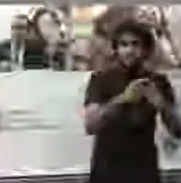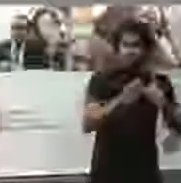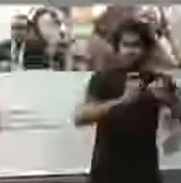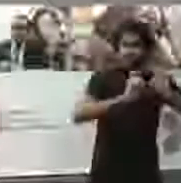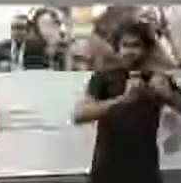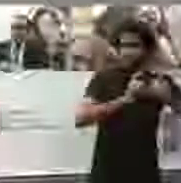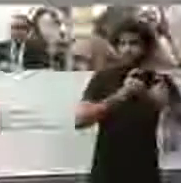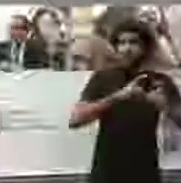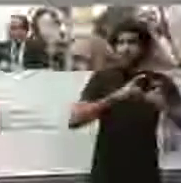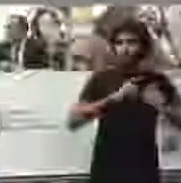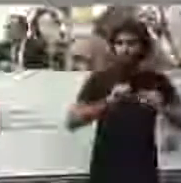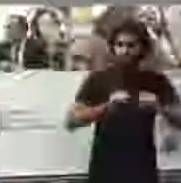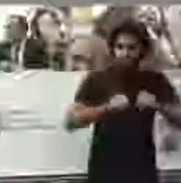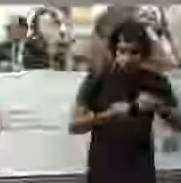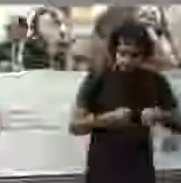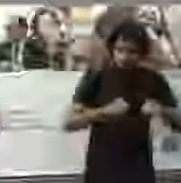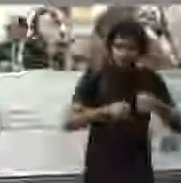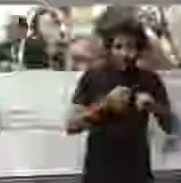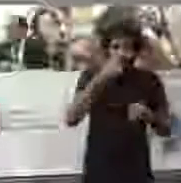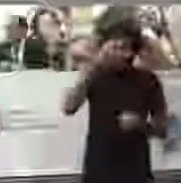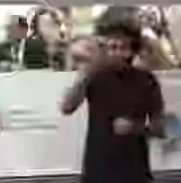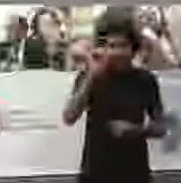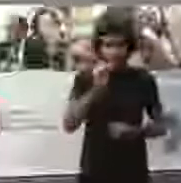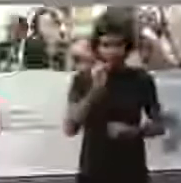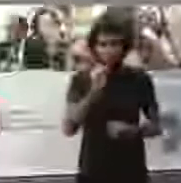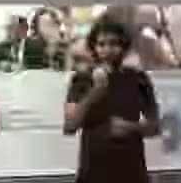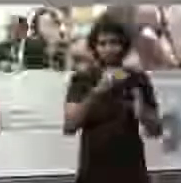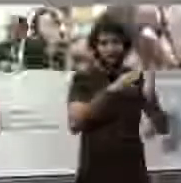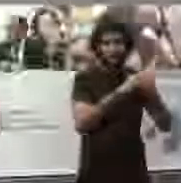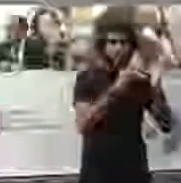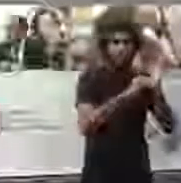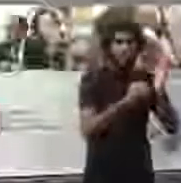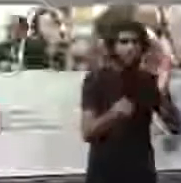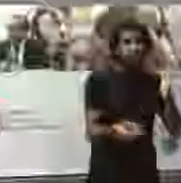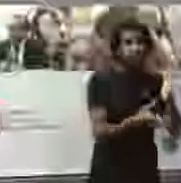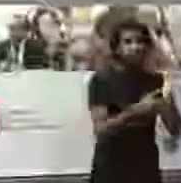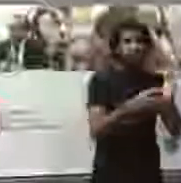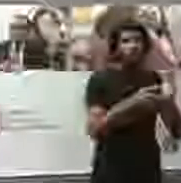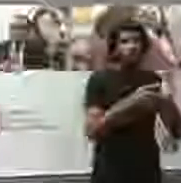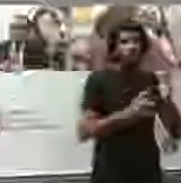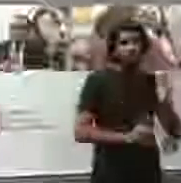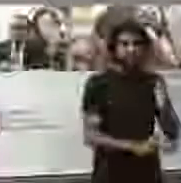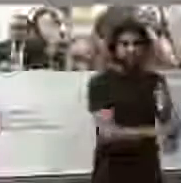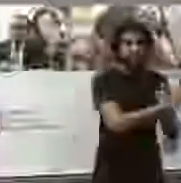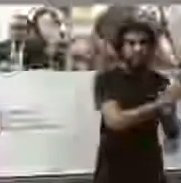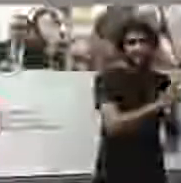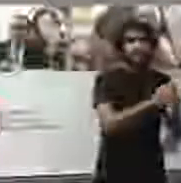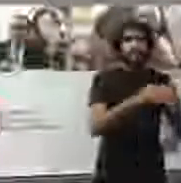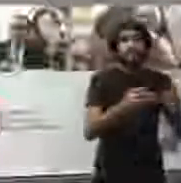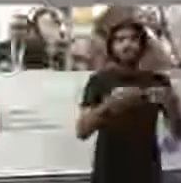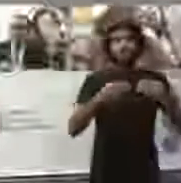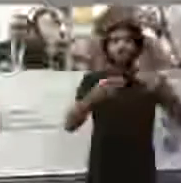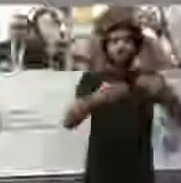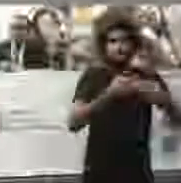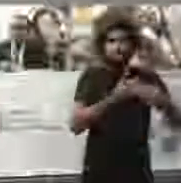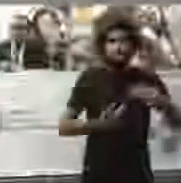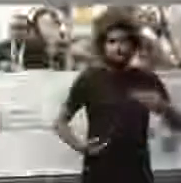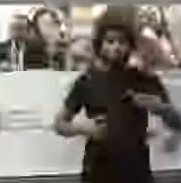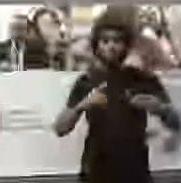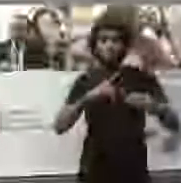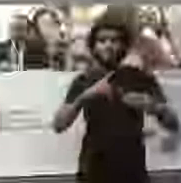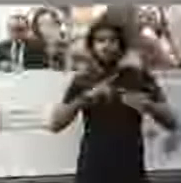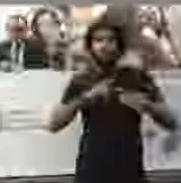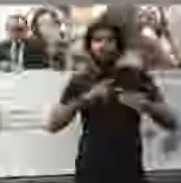houve esforços para evitar que o novo modelo já instalado conseguisse funcionar então o ministério público do trabalho moveu ações